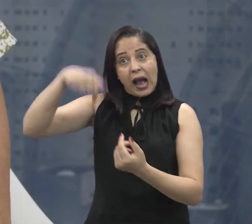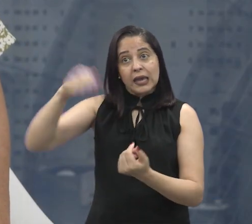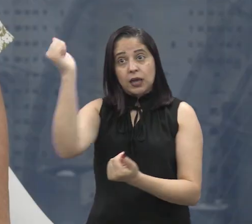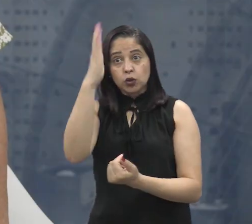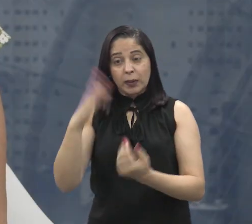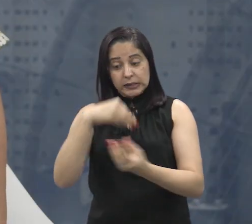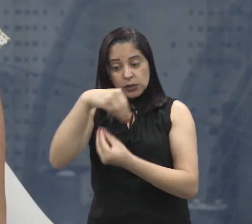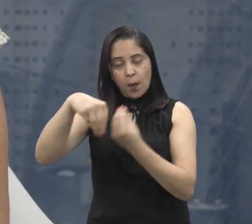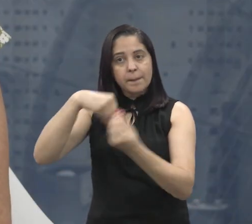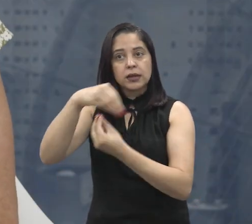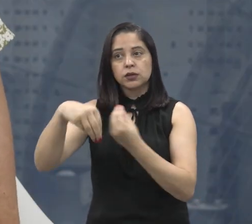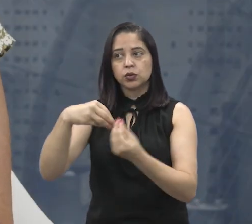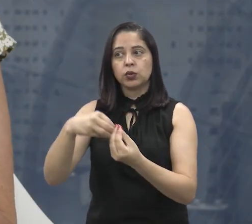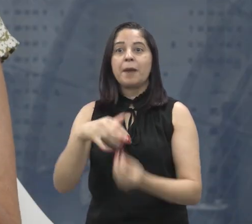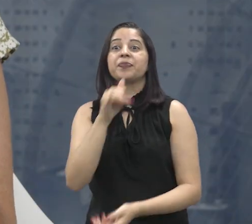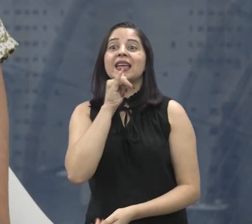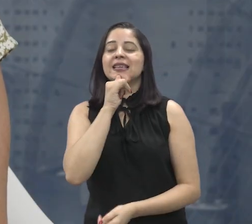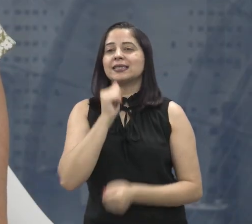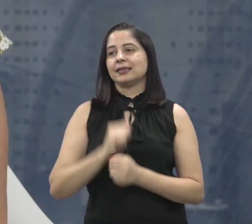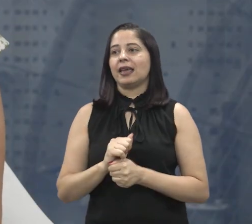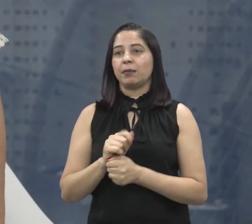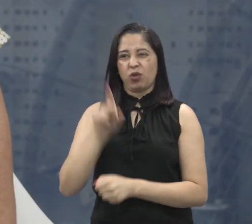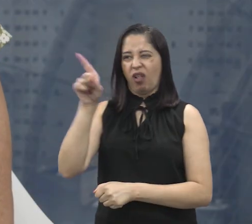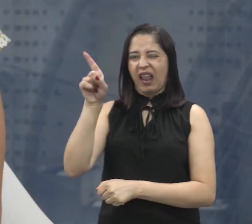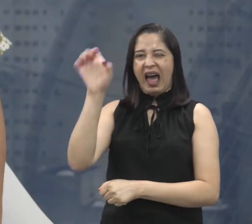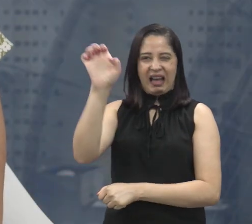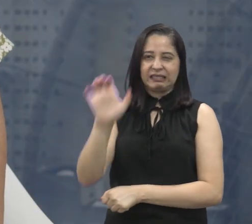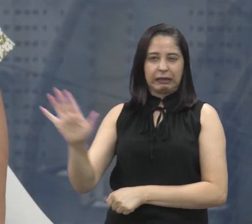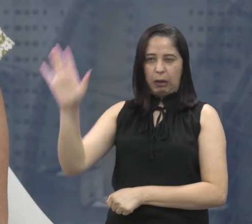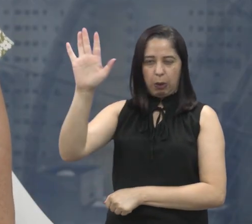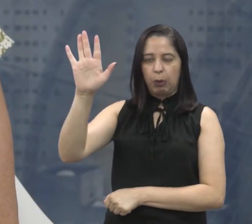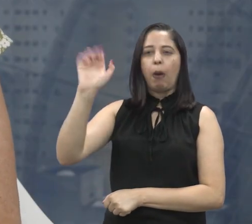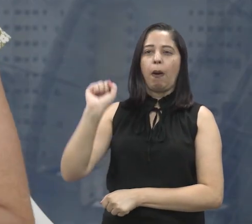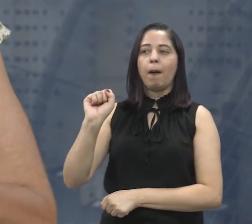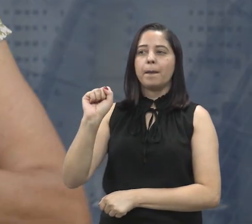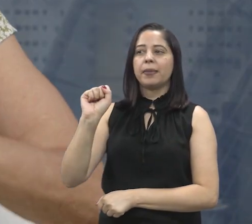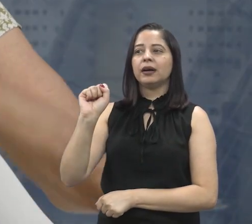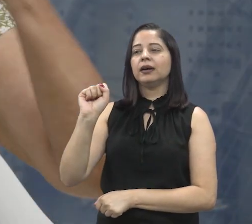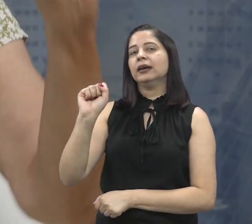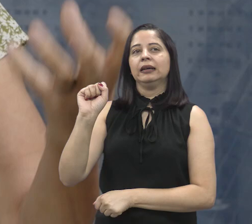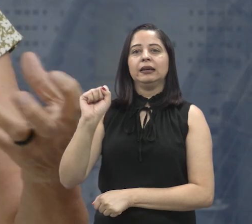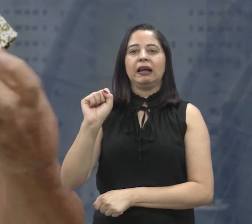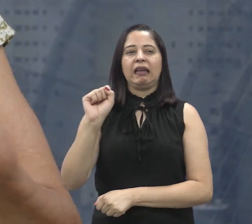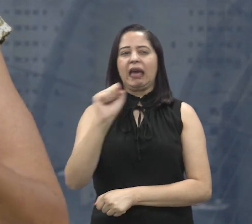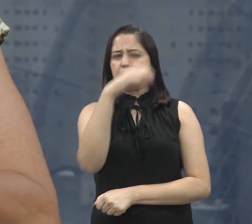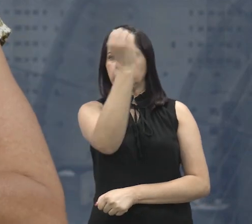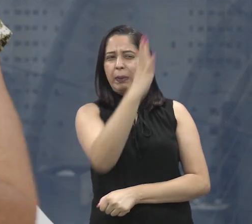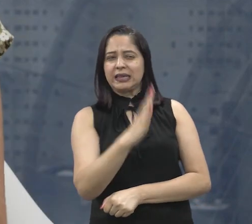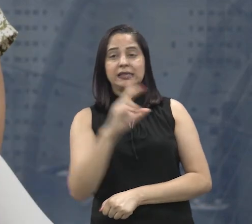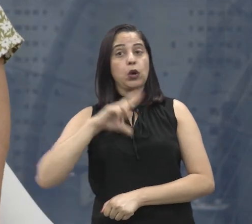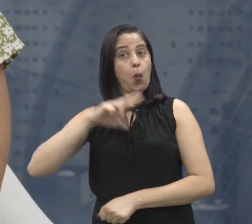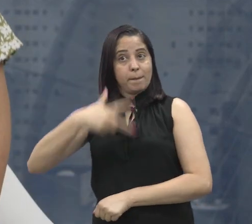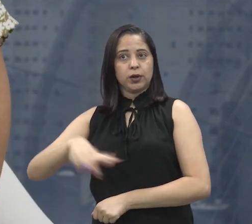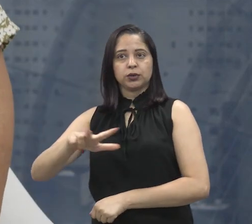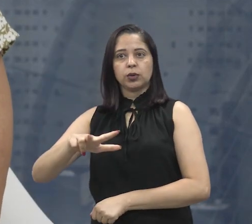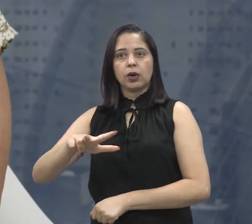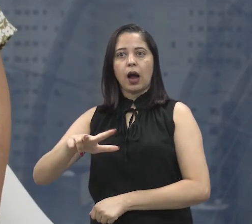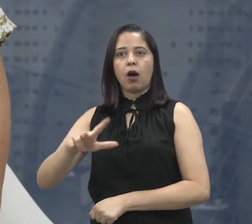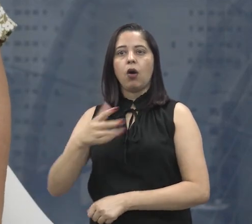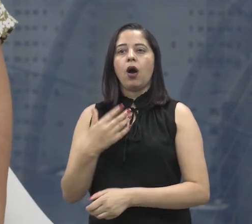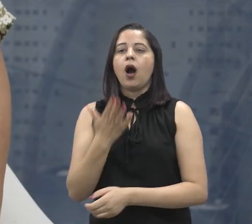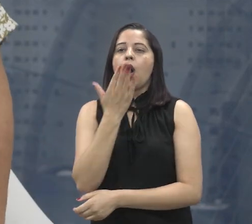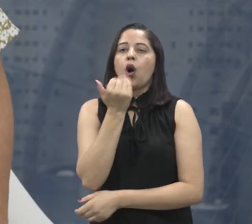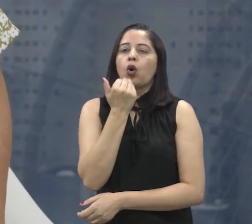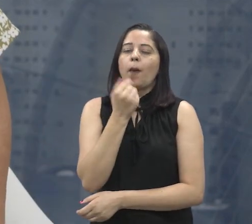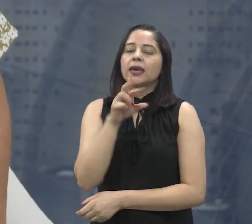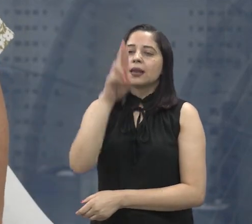civilizatório mesmo, né? Se a gente for pensar em Milton Santos, for pensar em Walter Benjamin, eles diziam isso. Então nós temos um desenvolvimento